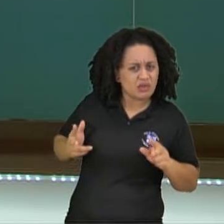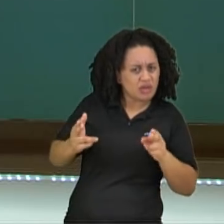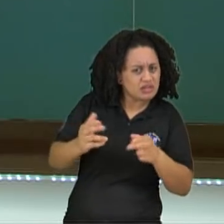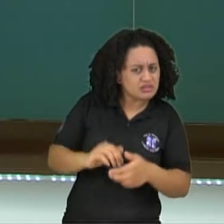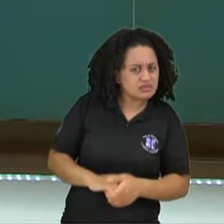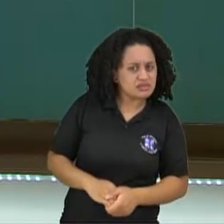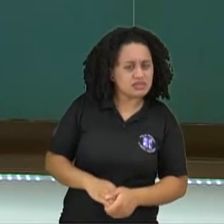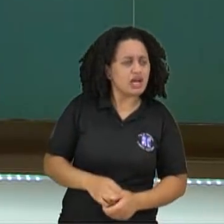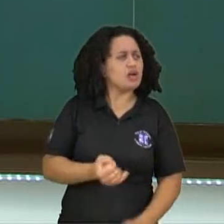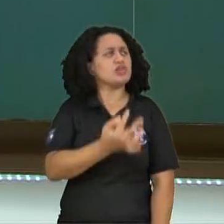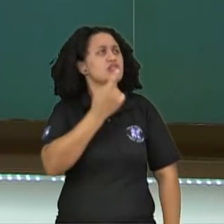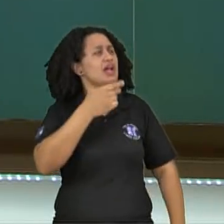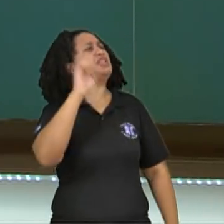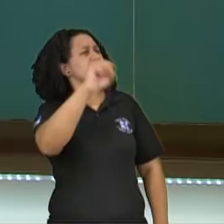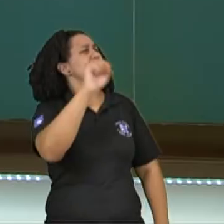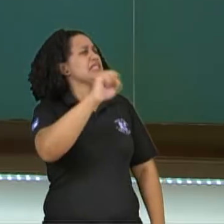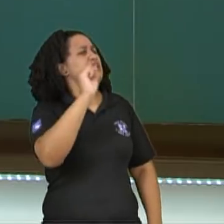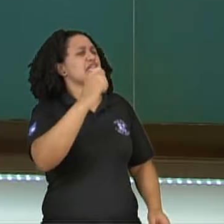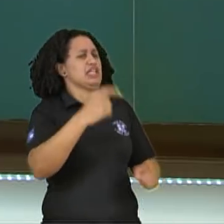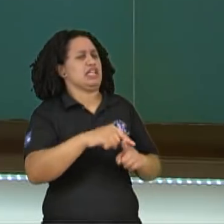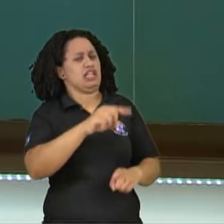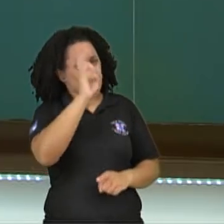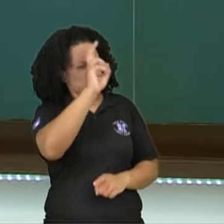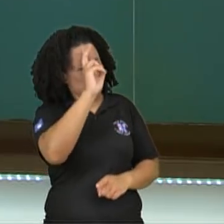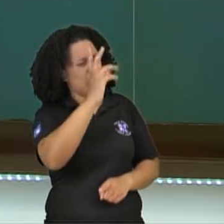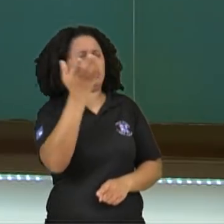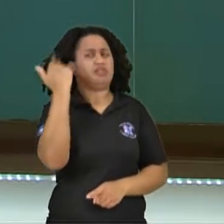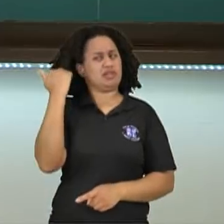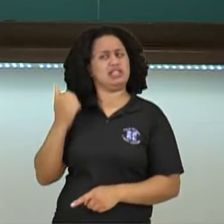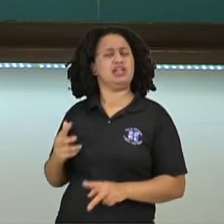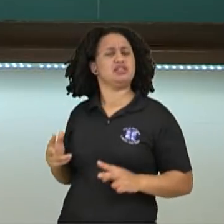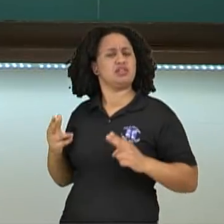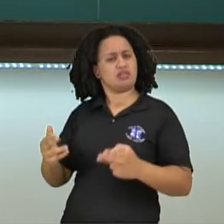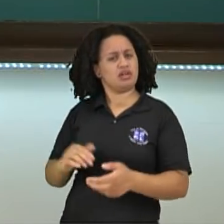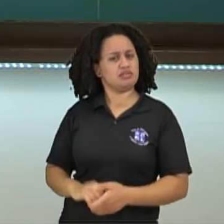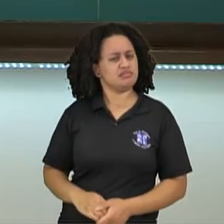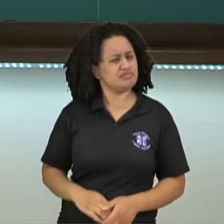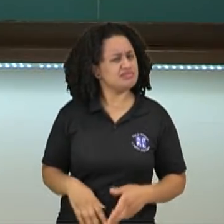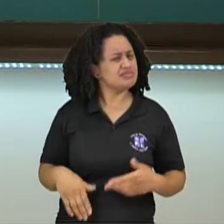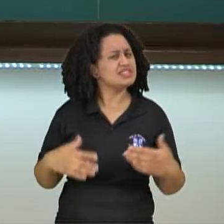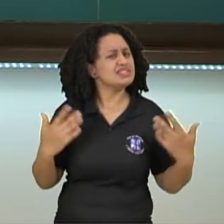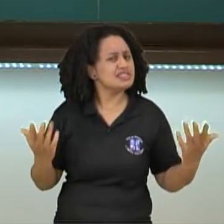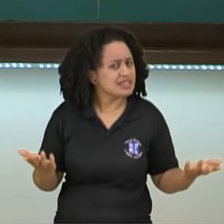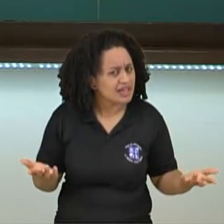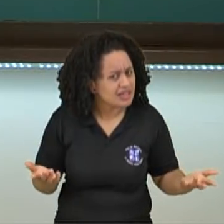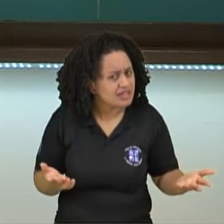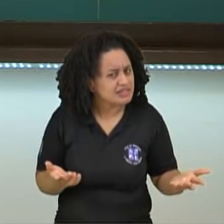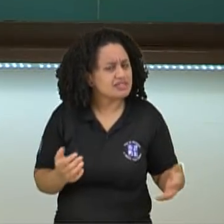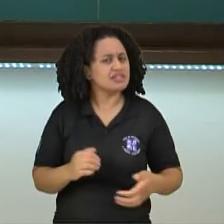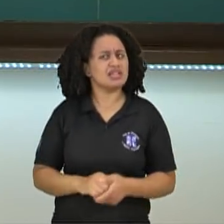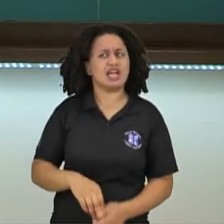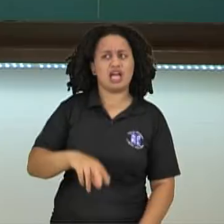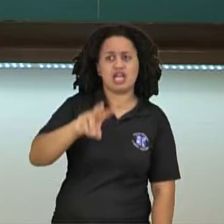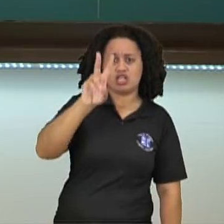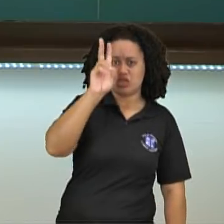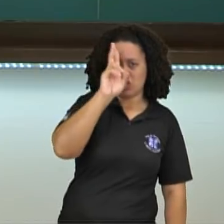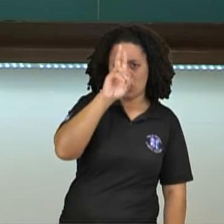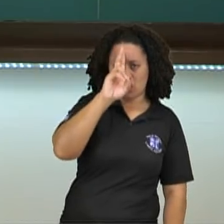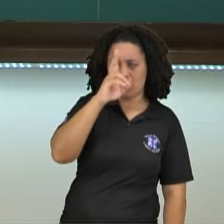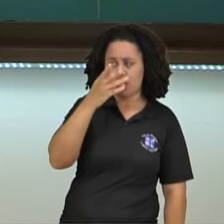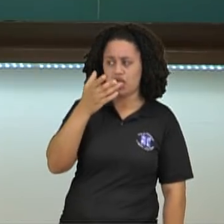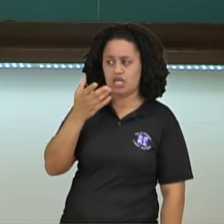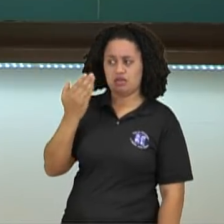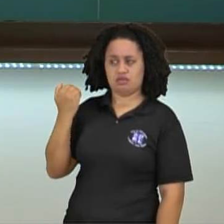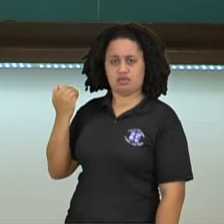assim, claro que sim, professor. História e passado é a mesma coisa. E eu falo assim, será mesmo? História e passado, é isso que